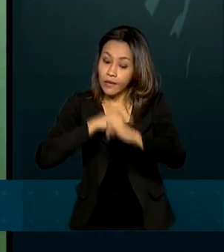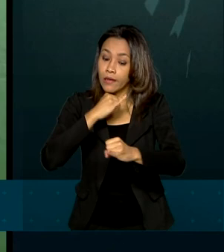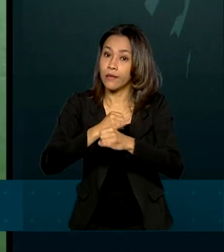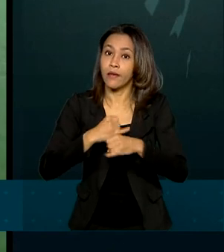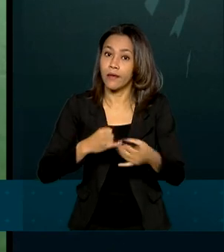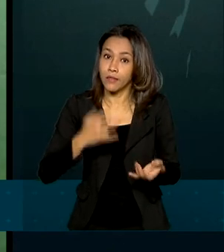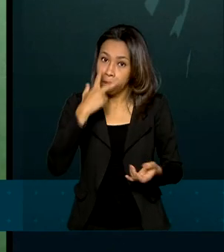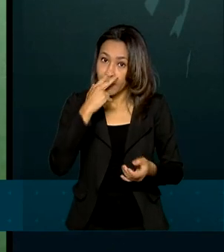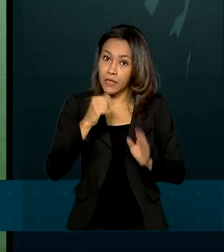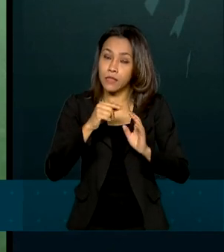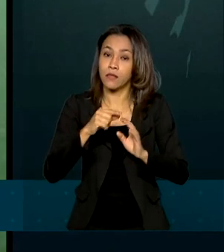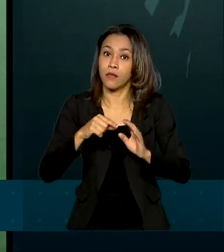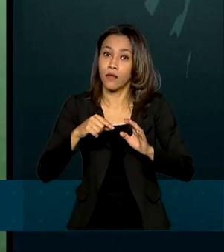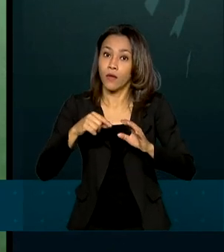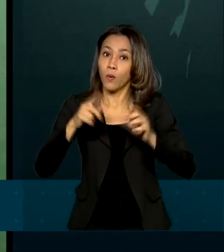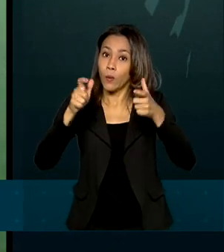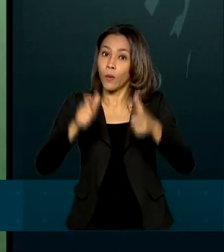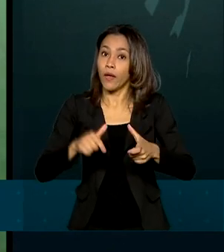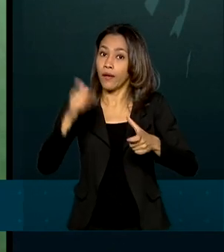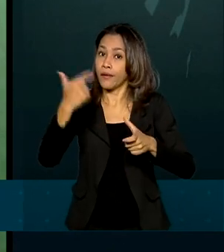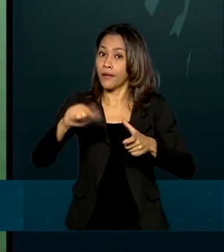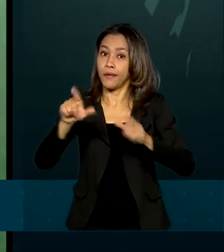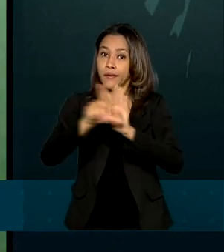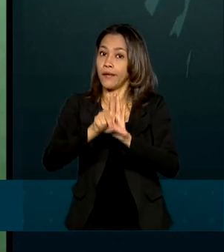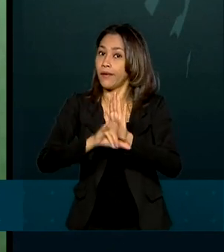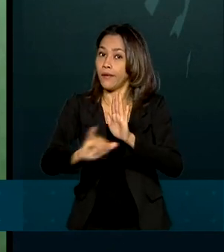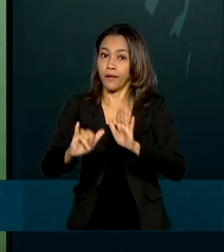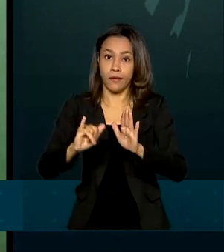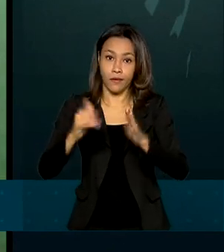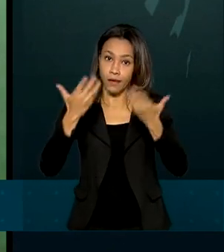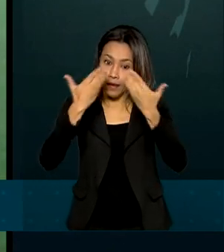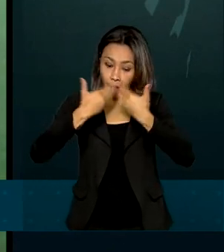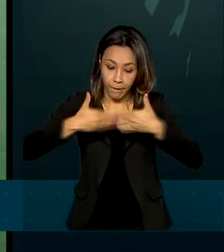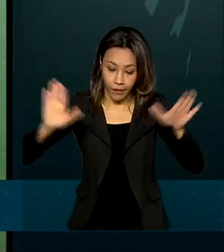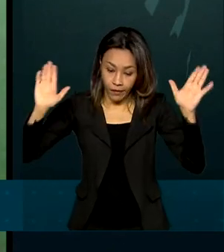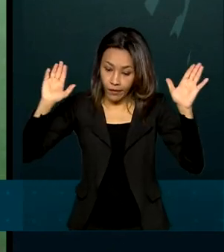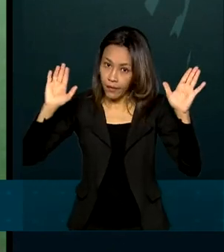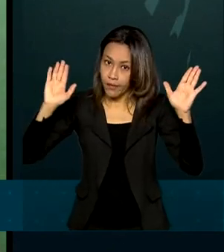lei. A internet é uma porta aberta que